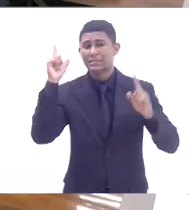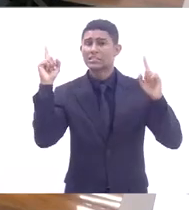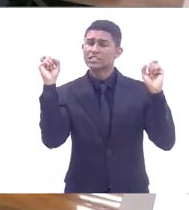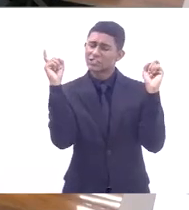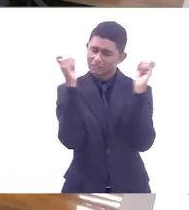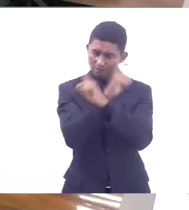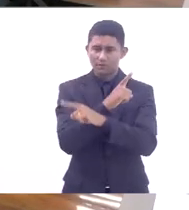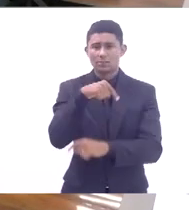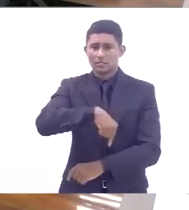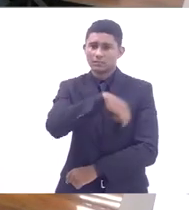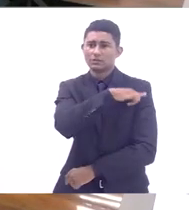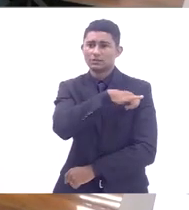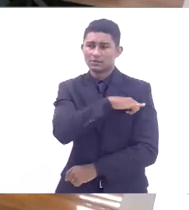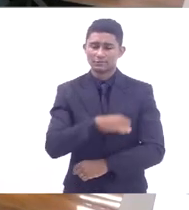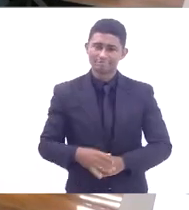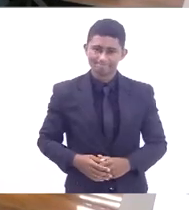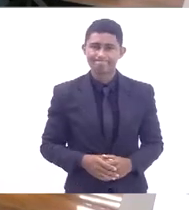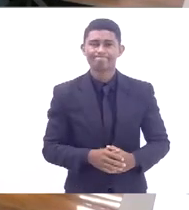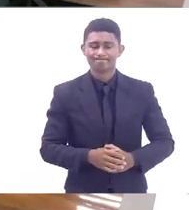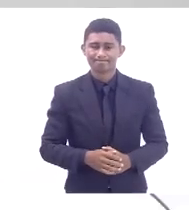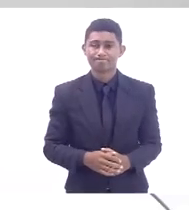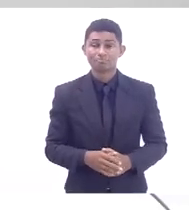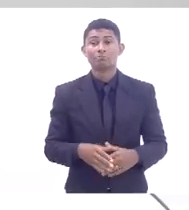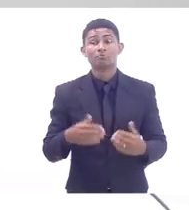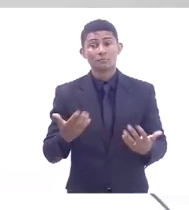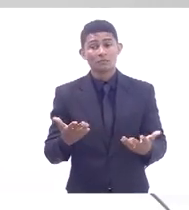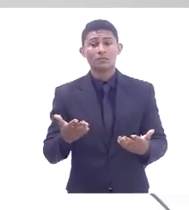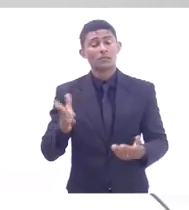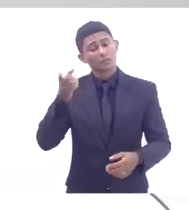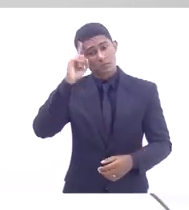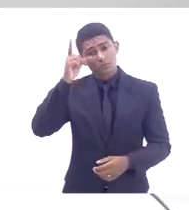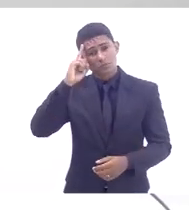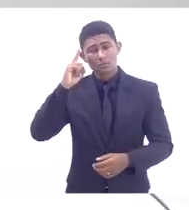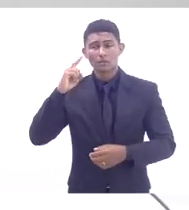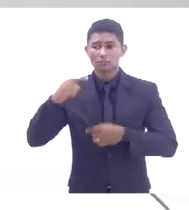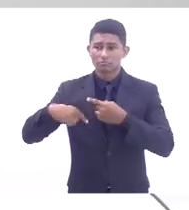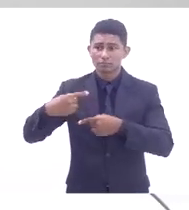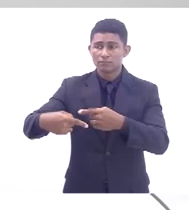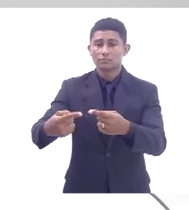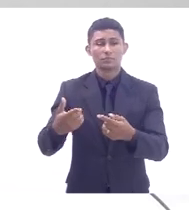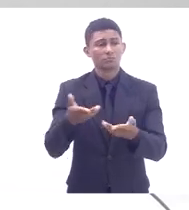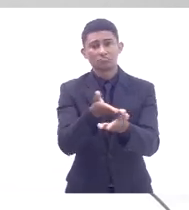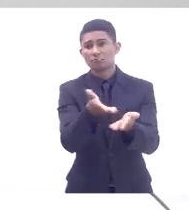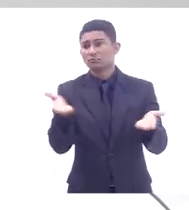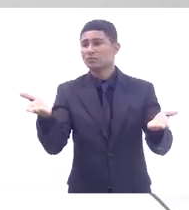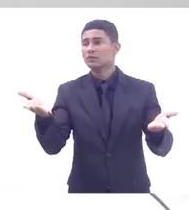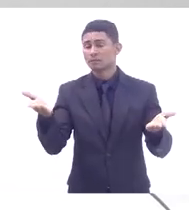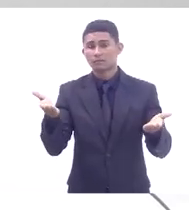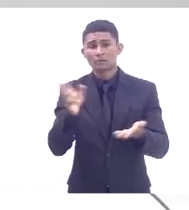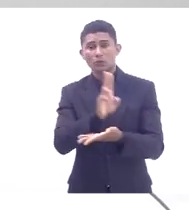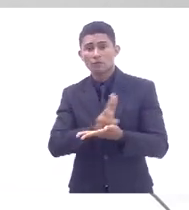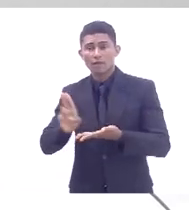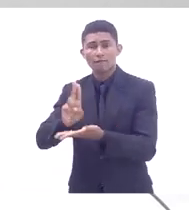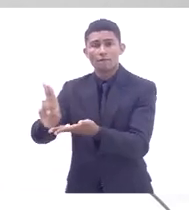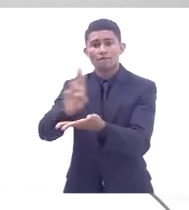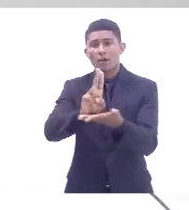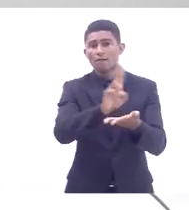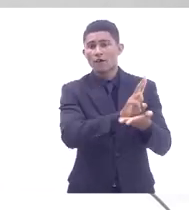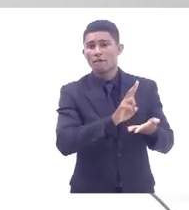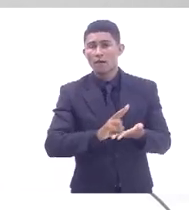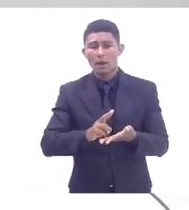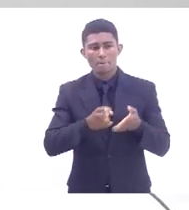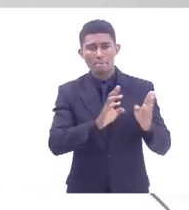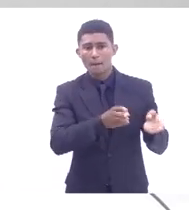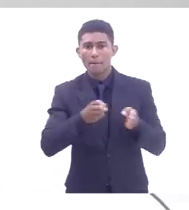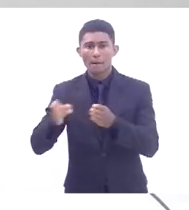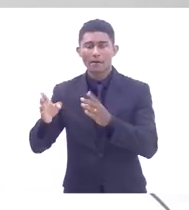e que nós e nós enfrentamos isso acarreta no cotidiano dificuldades é para o funcionamento das Universidades seja em